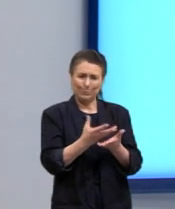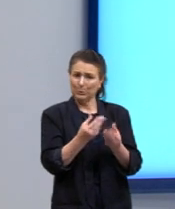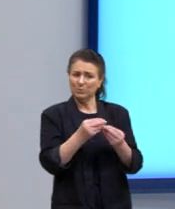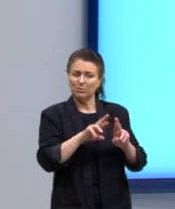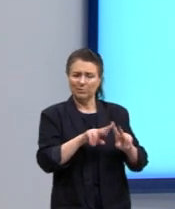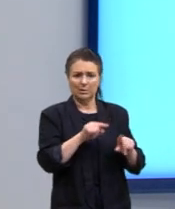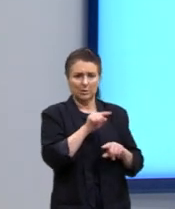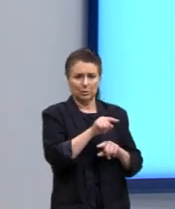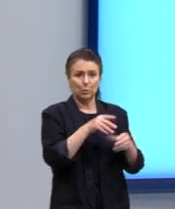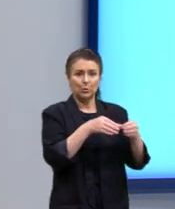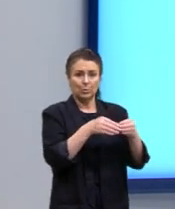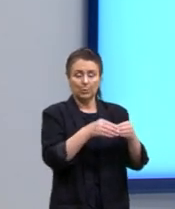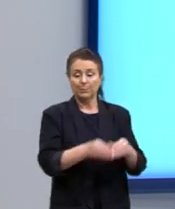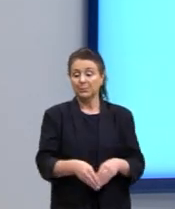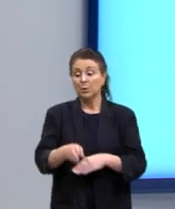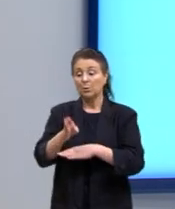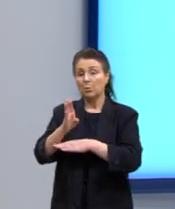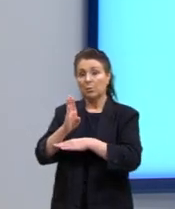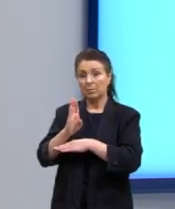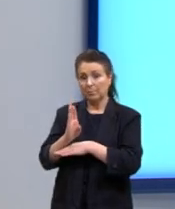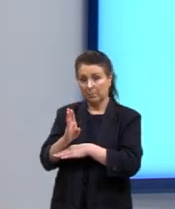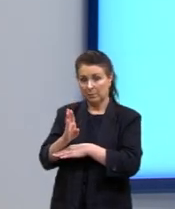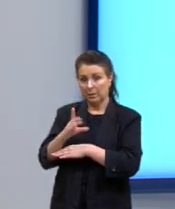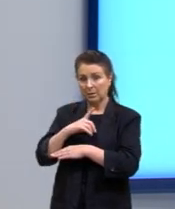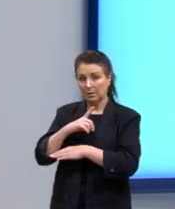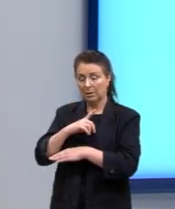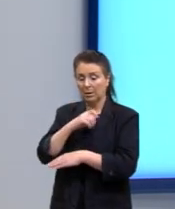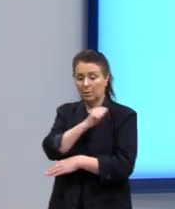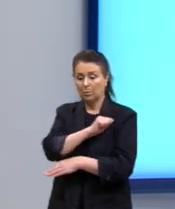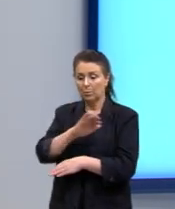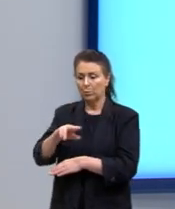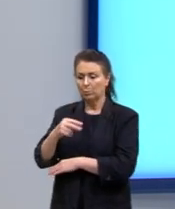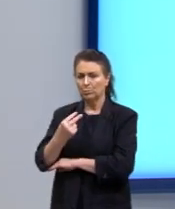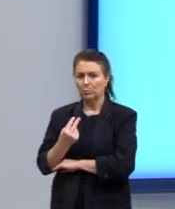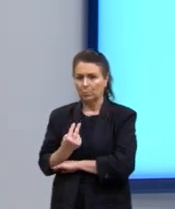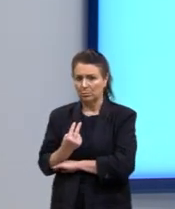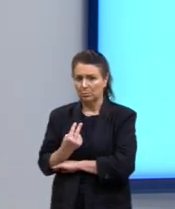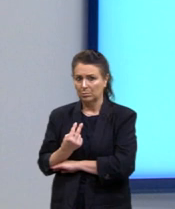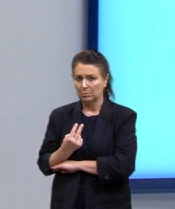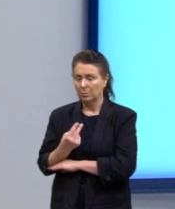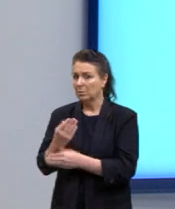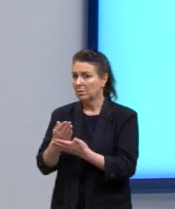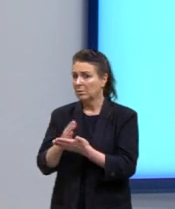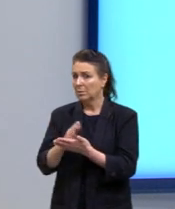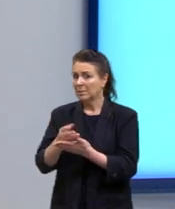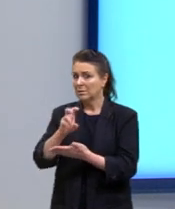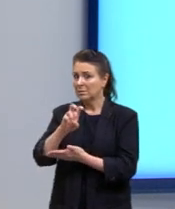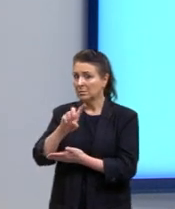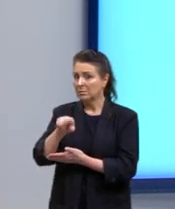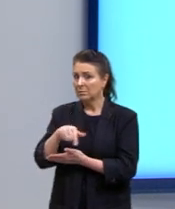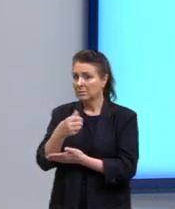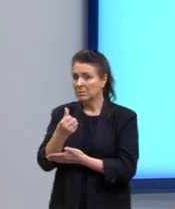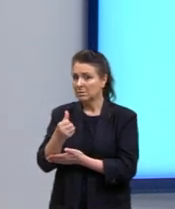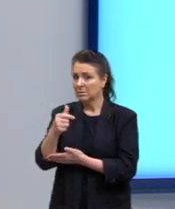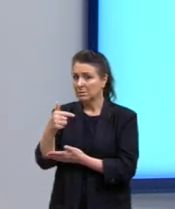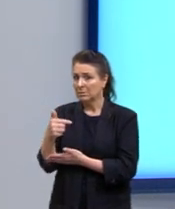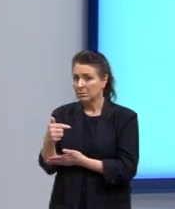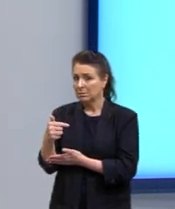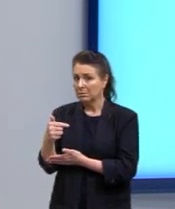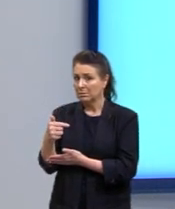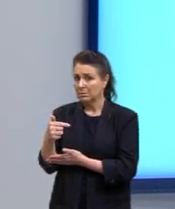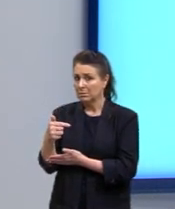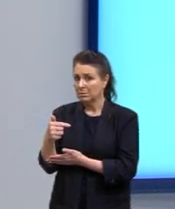a turma B nós temos ali um aluno com dois e a média foi 5,67